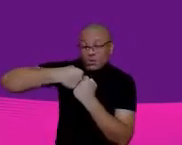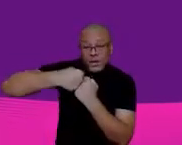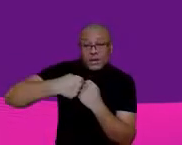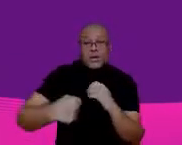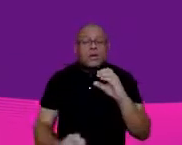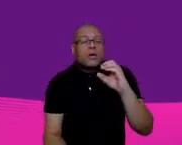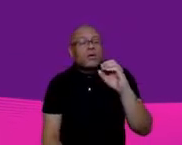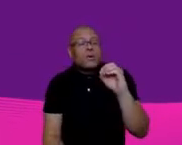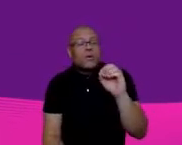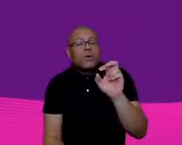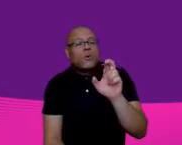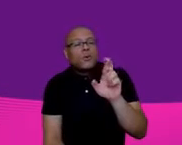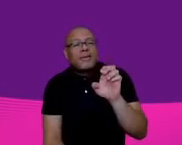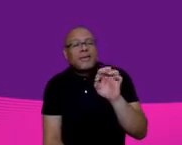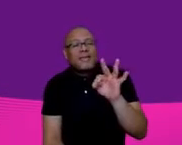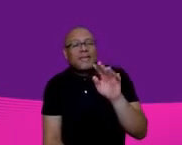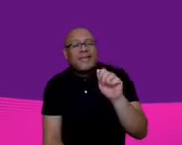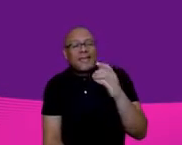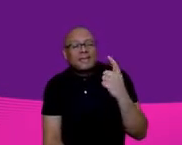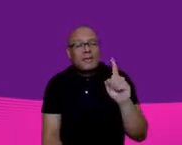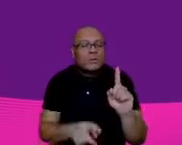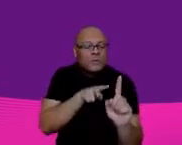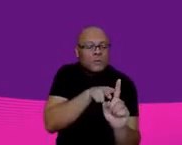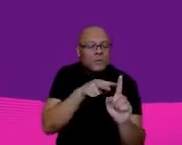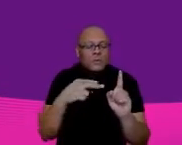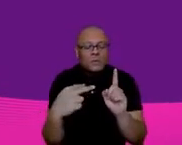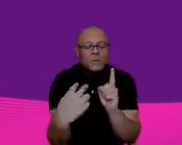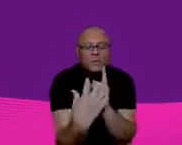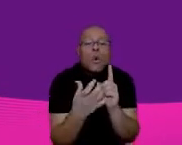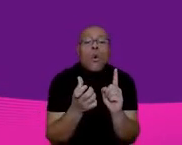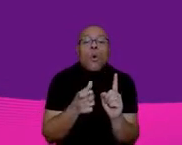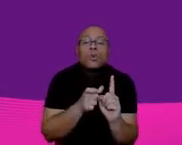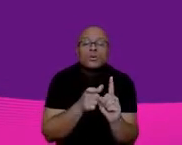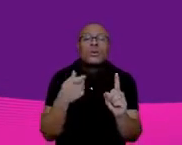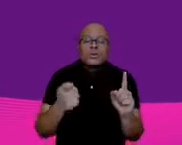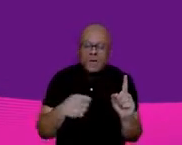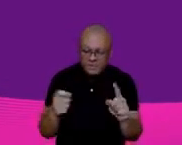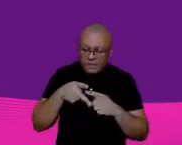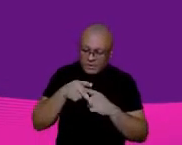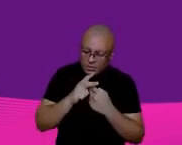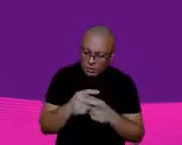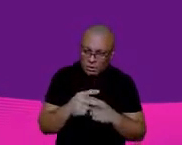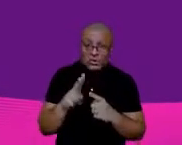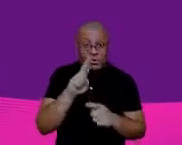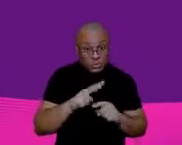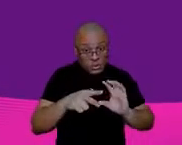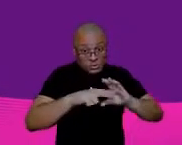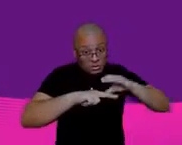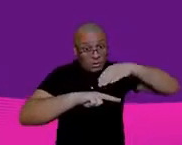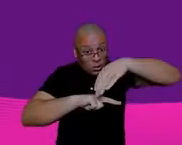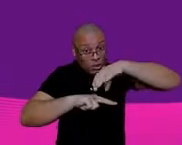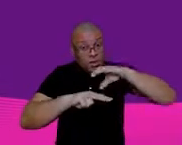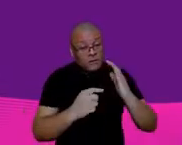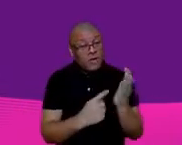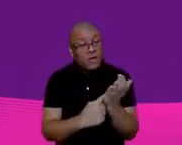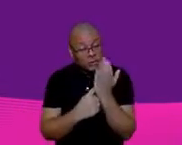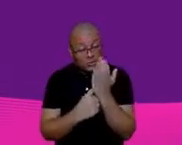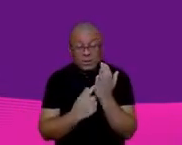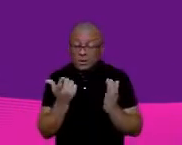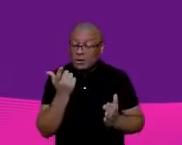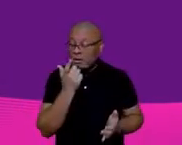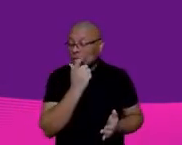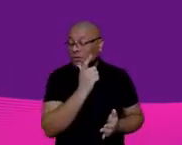aqui. Nós conseguimos fazer um ajuste da orientação com a tomografia. Com isso, nós ficamos com o modelo